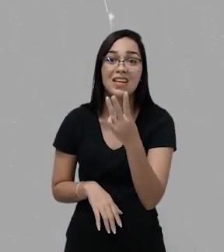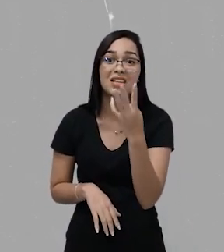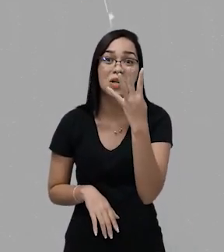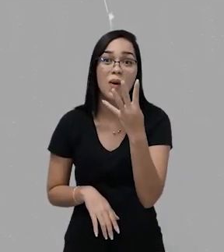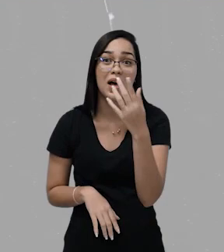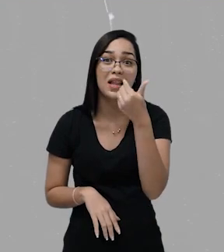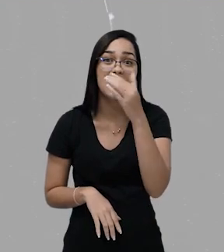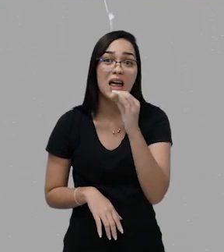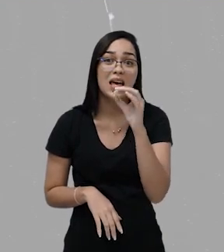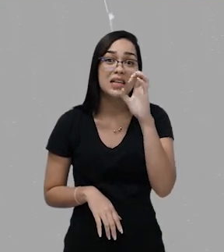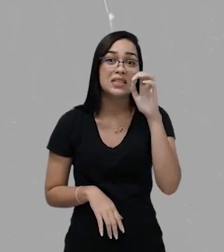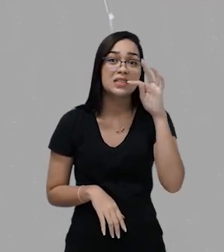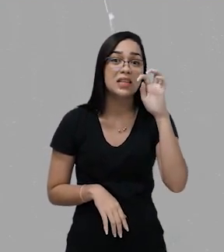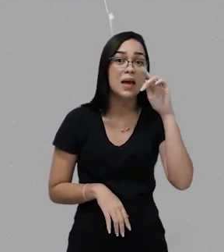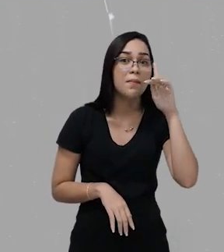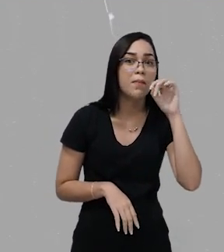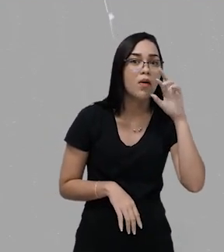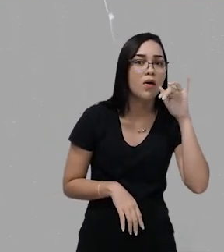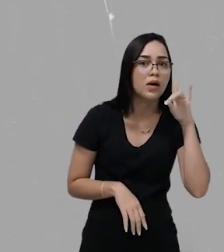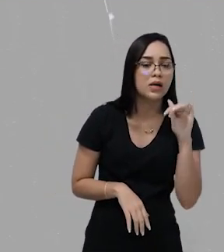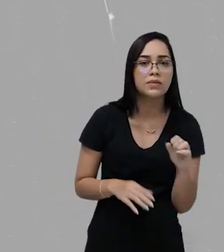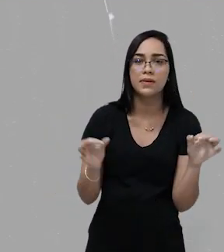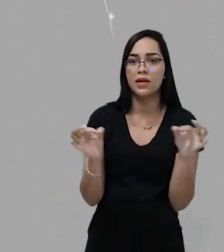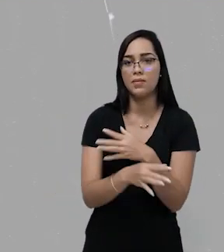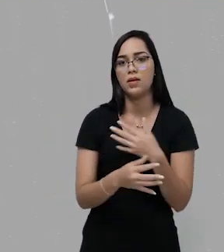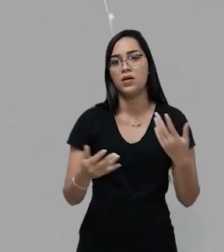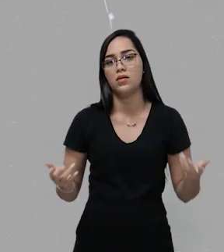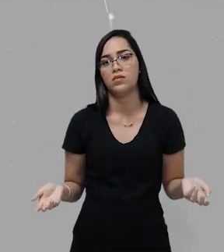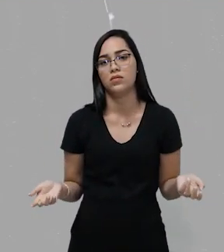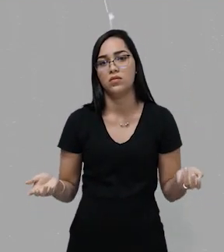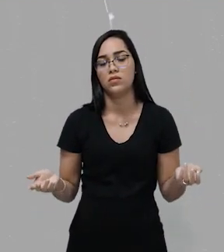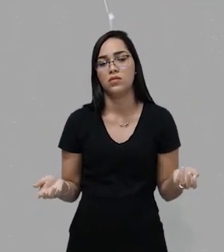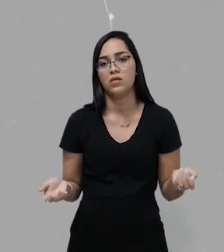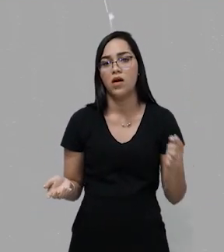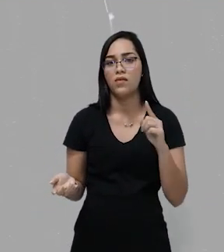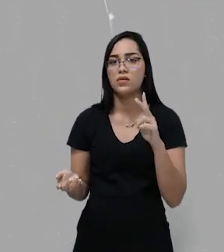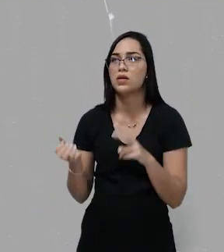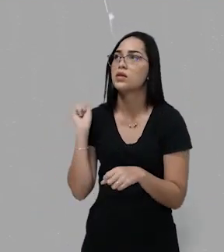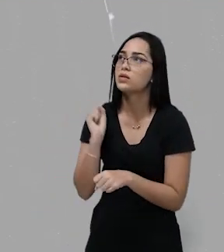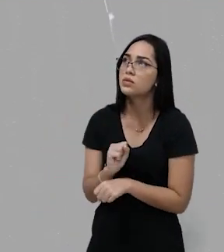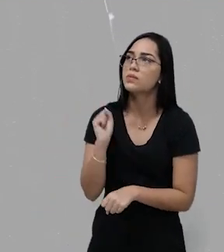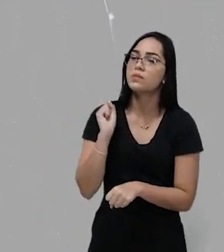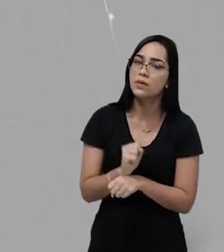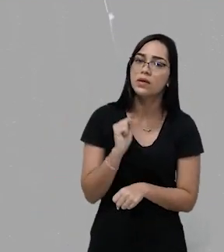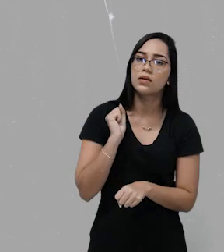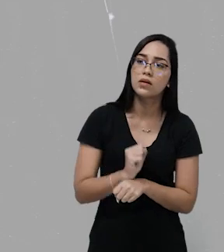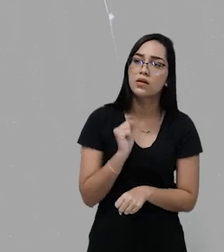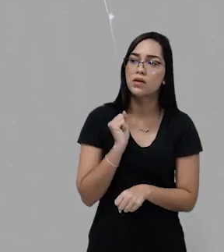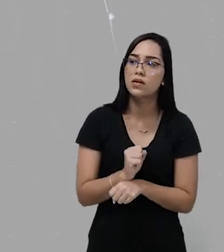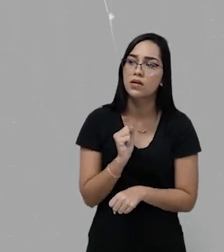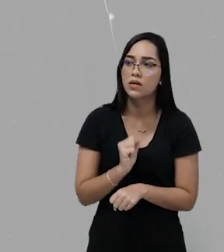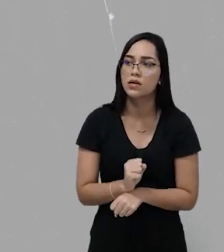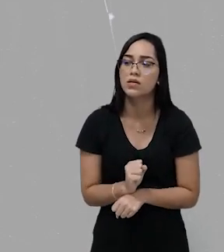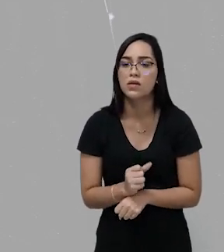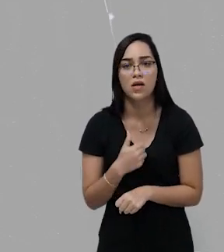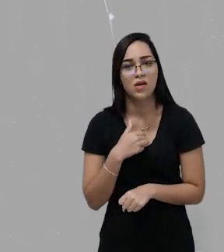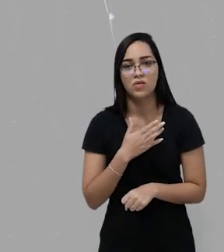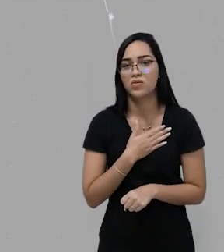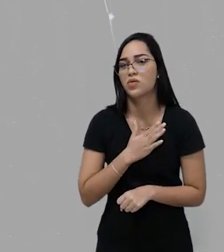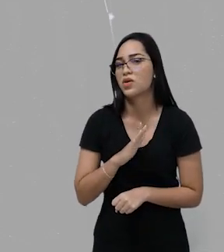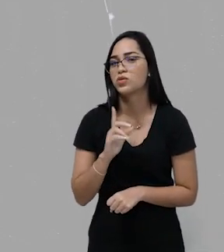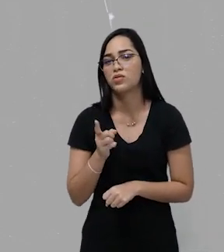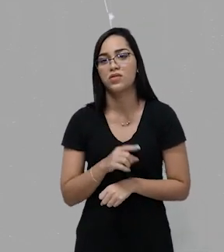4, 10 temporadas para ter um desfecho. E aí você fica esperando a temporada. Gente, eu não